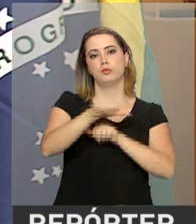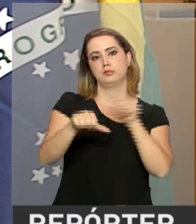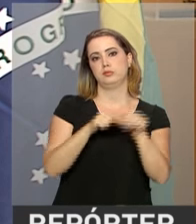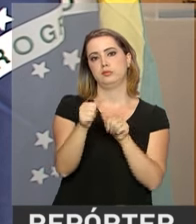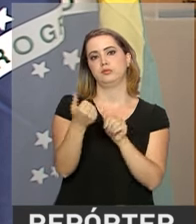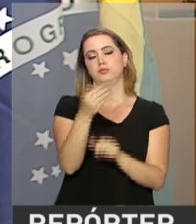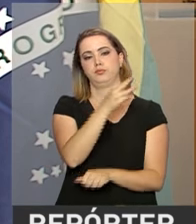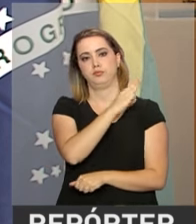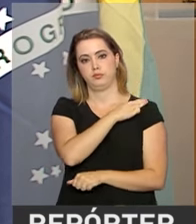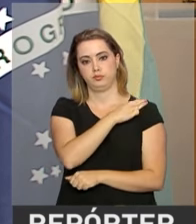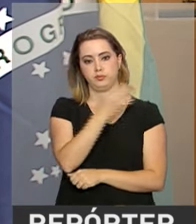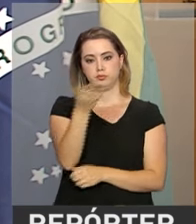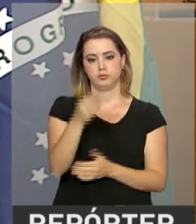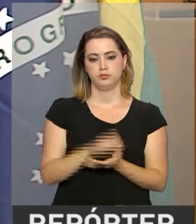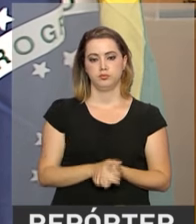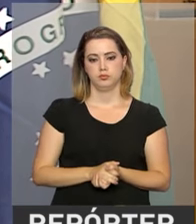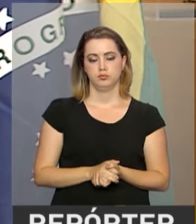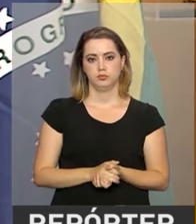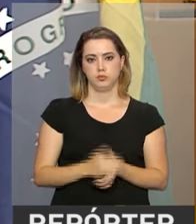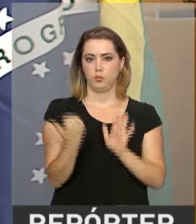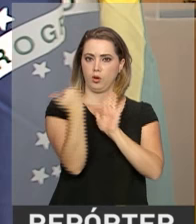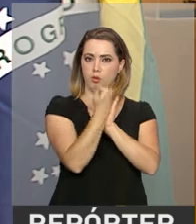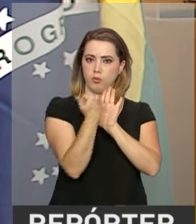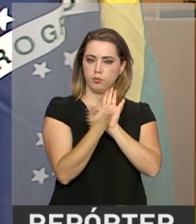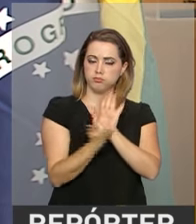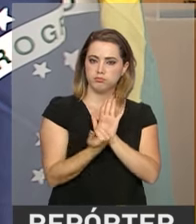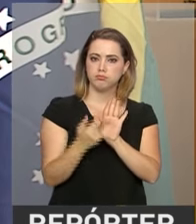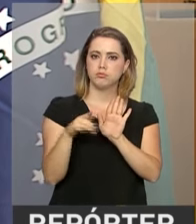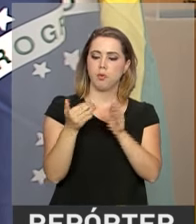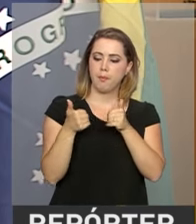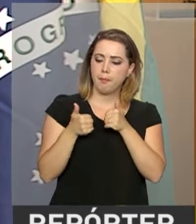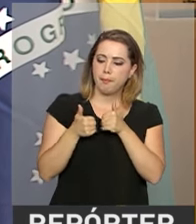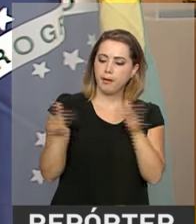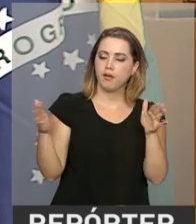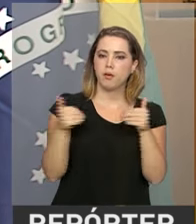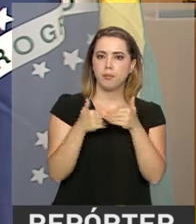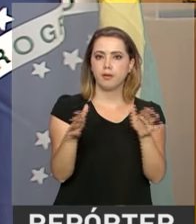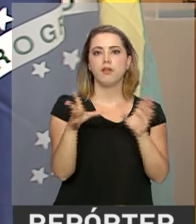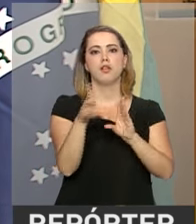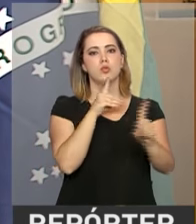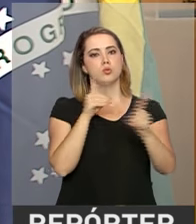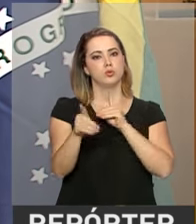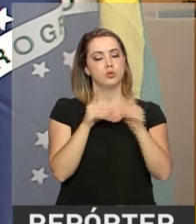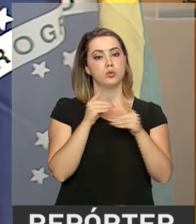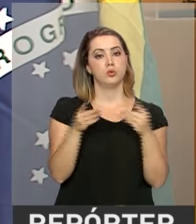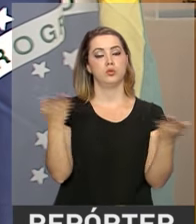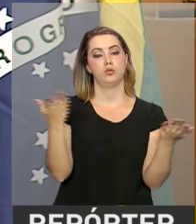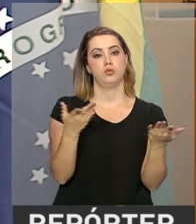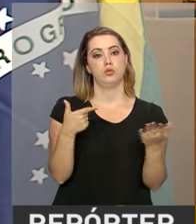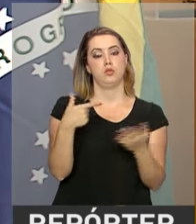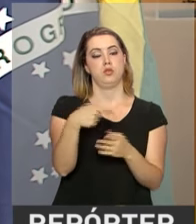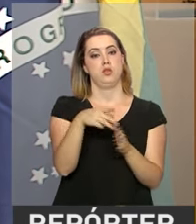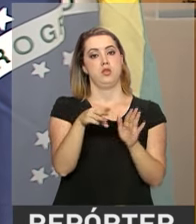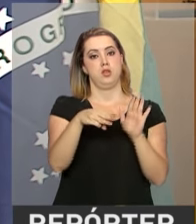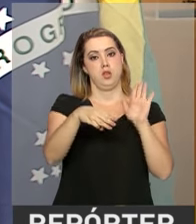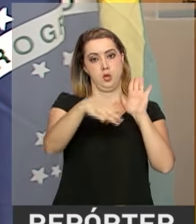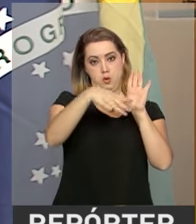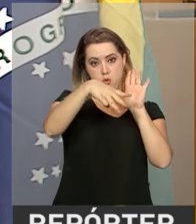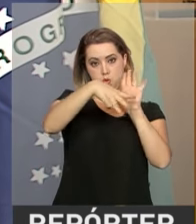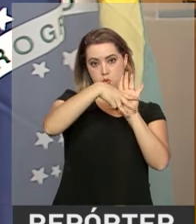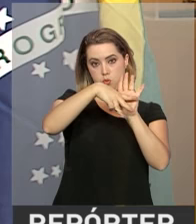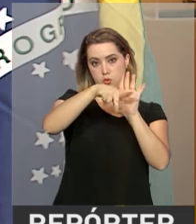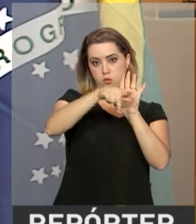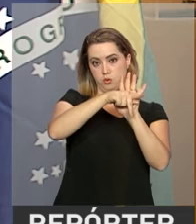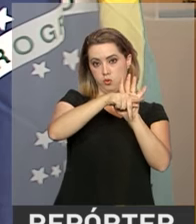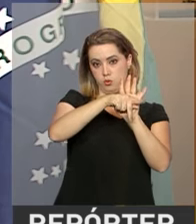jovens o projeto foi absolutamente e amplamente debatido e o uma Medida Provisória ela se dá